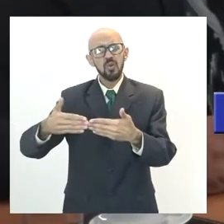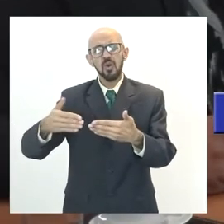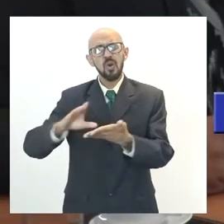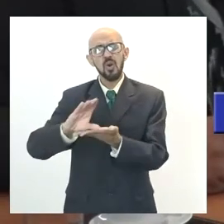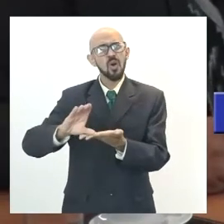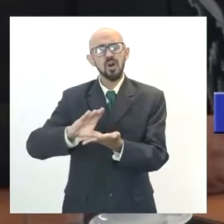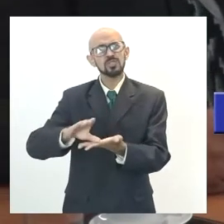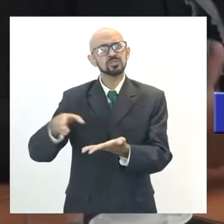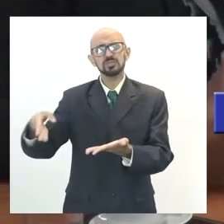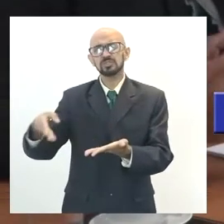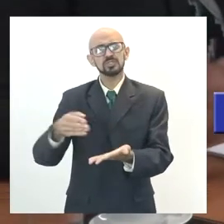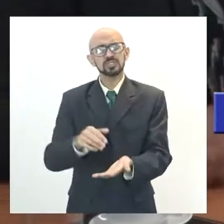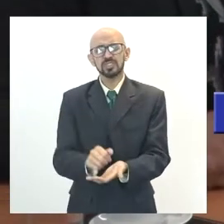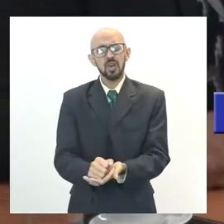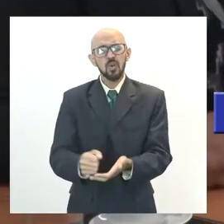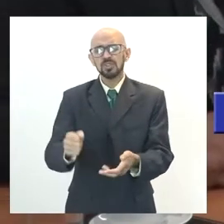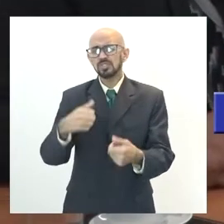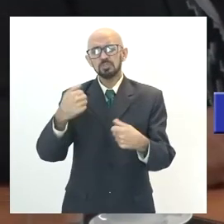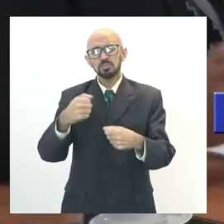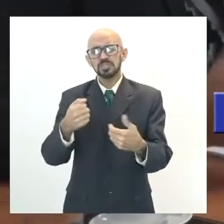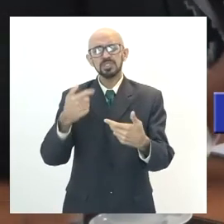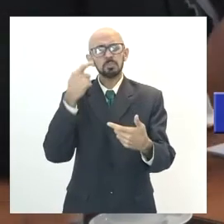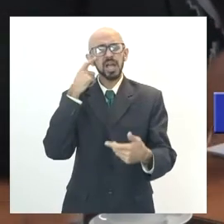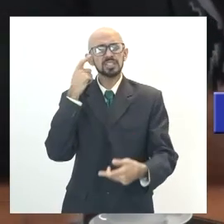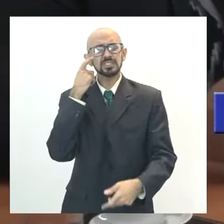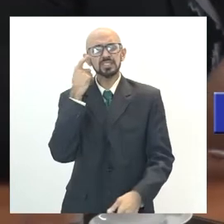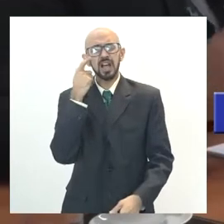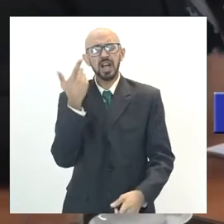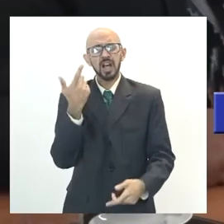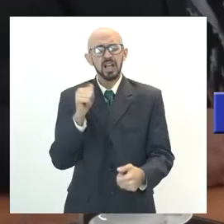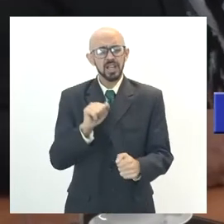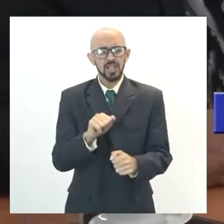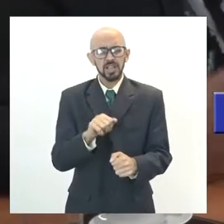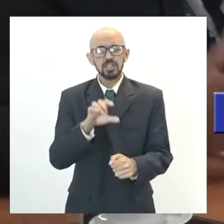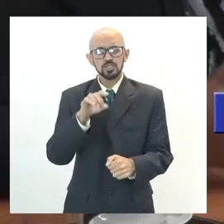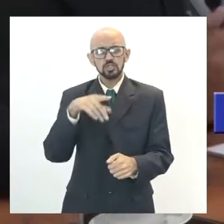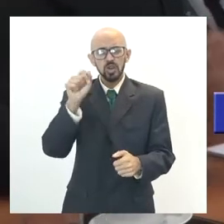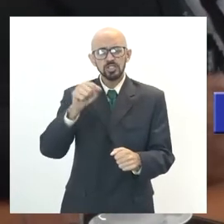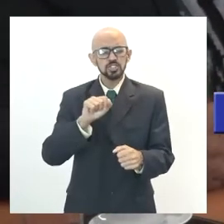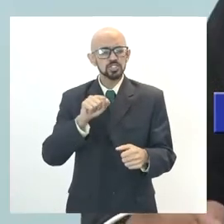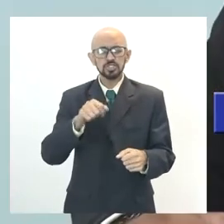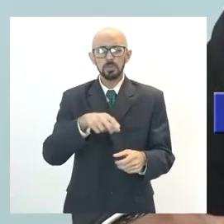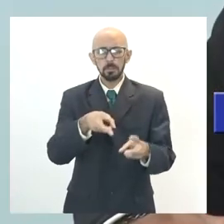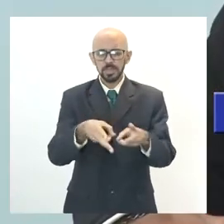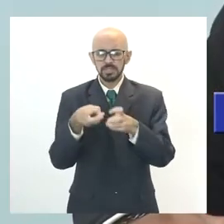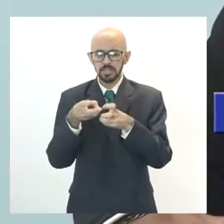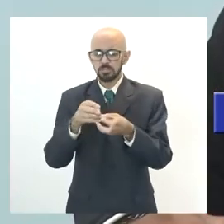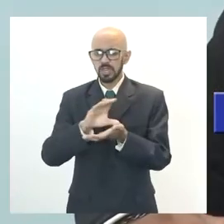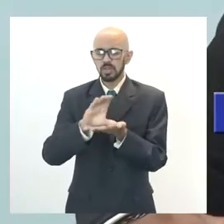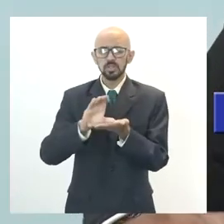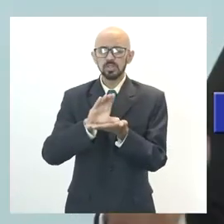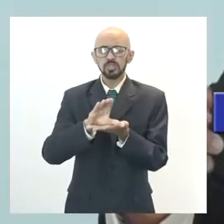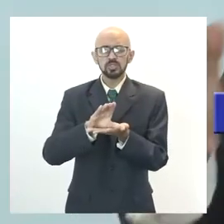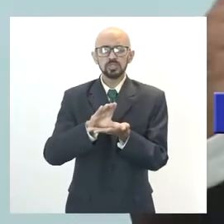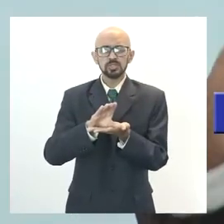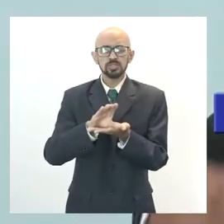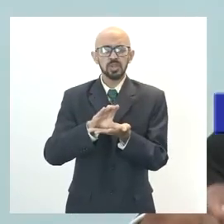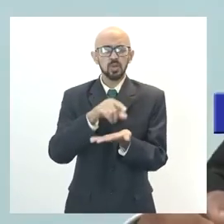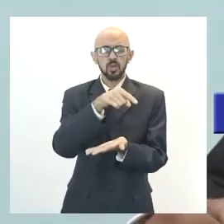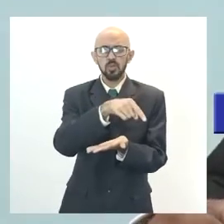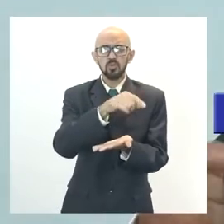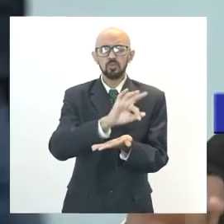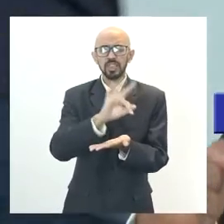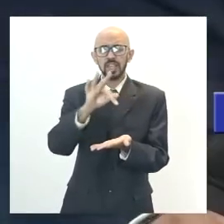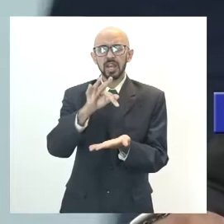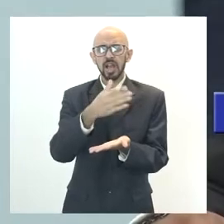e vamos ler Vamos fazer uma reflexão partido tem vamos pegar só a constituição não precisa de normas infraconstitucionais vou pegar a